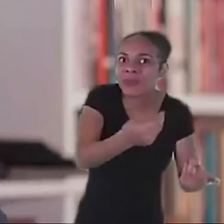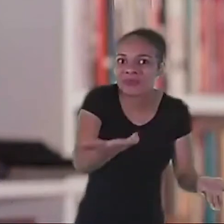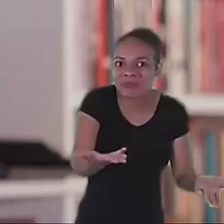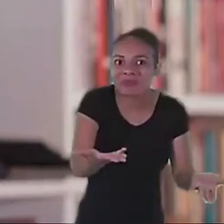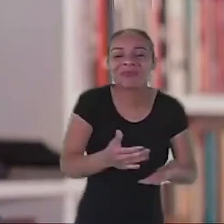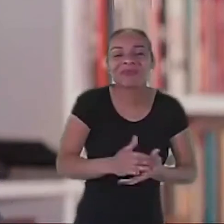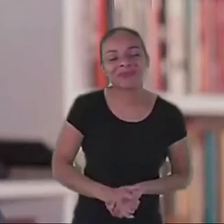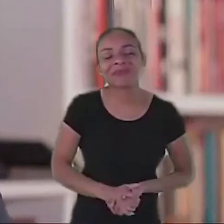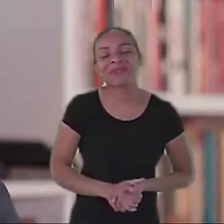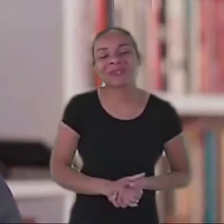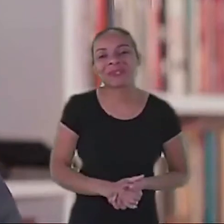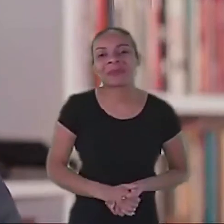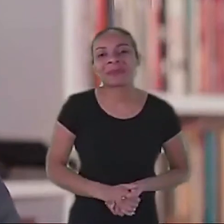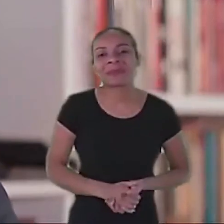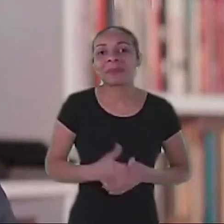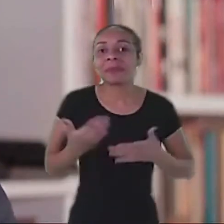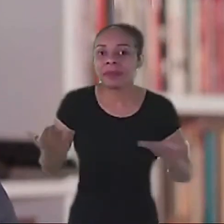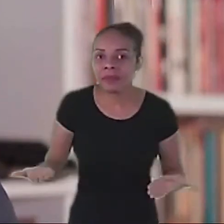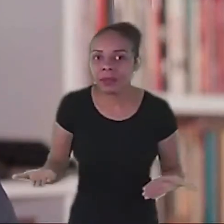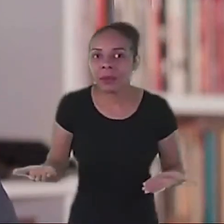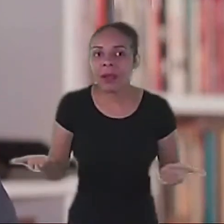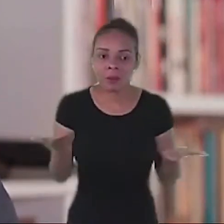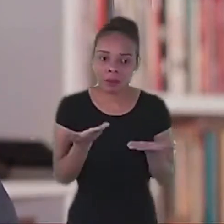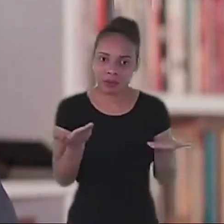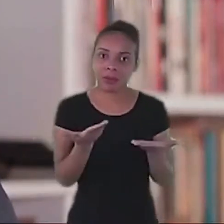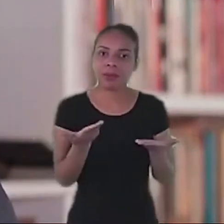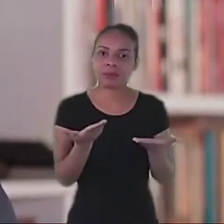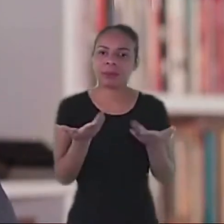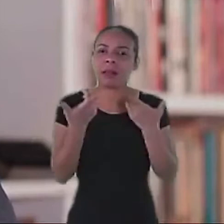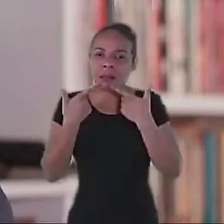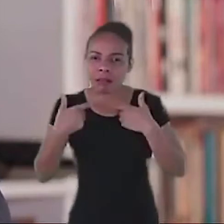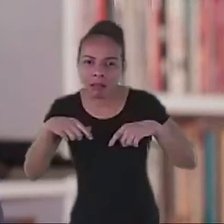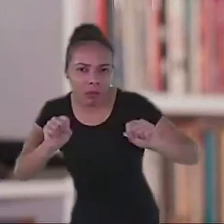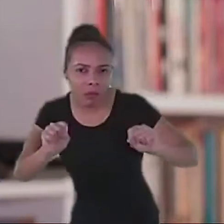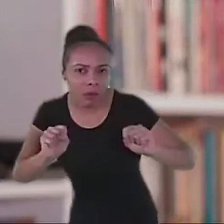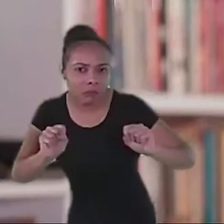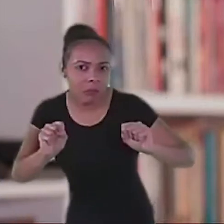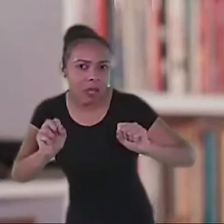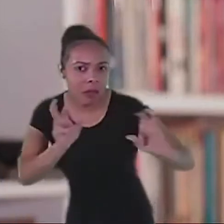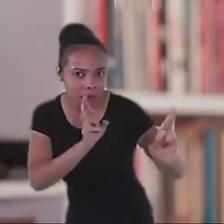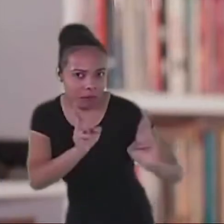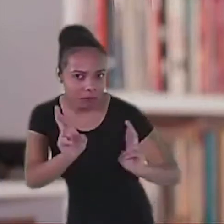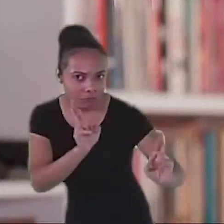começando pelo Barreto. A linguagem conta pouco?